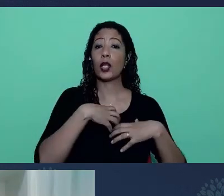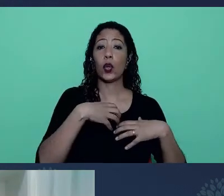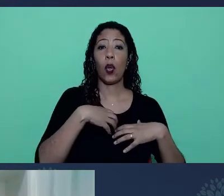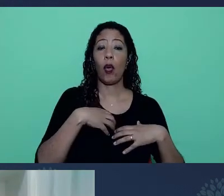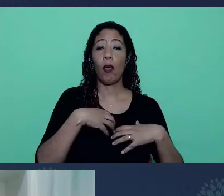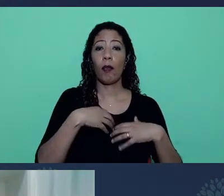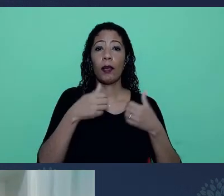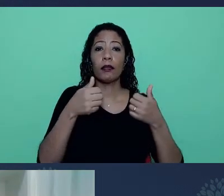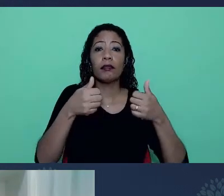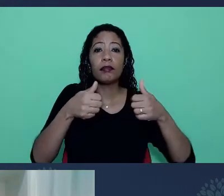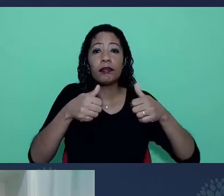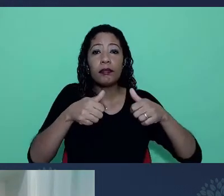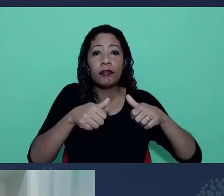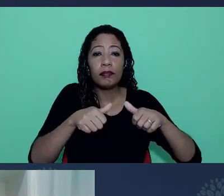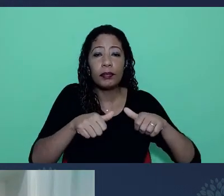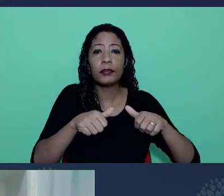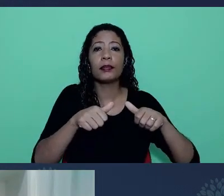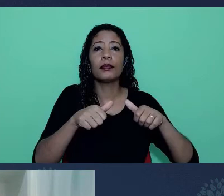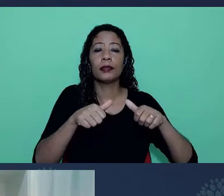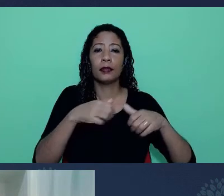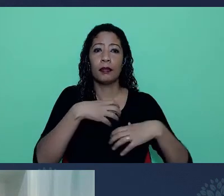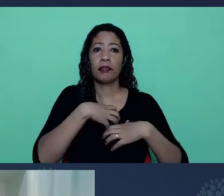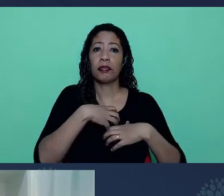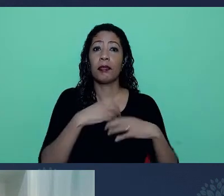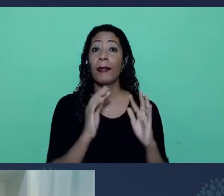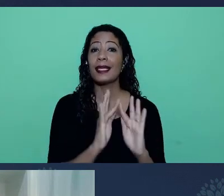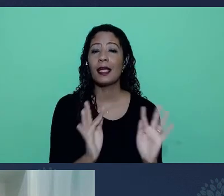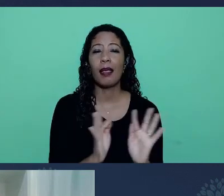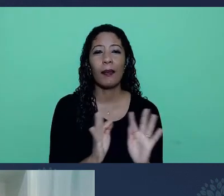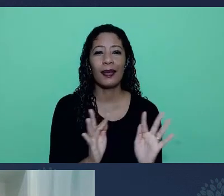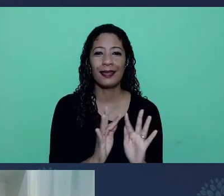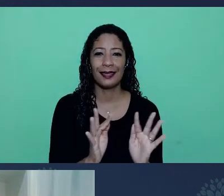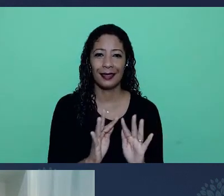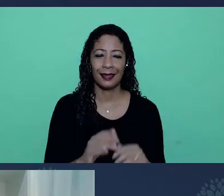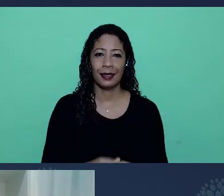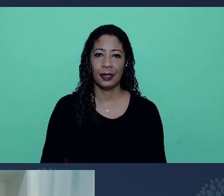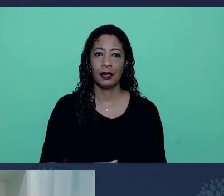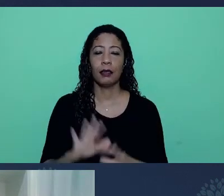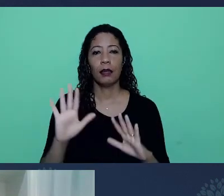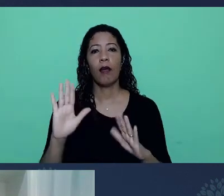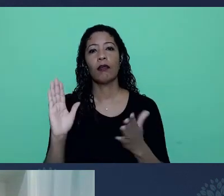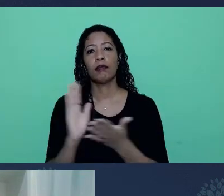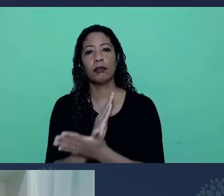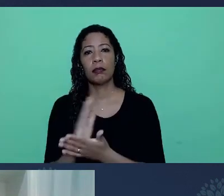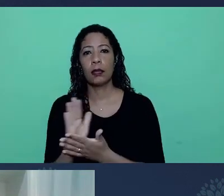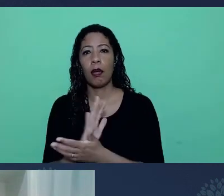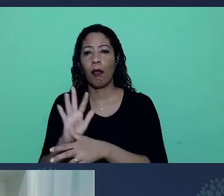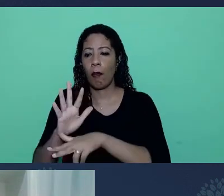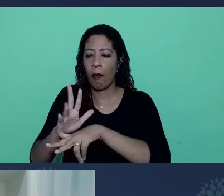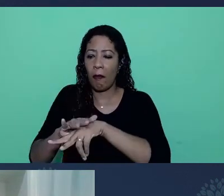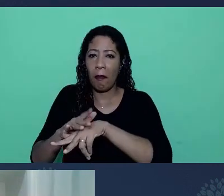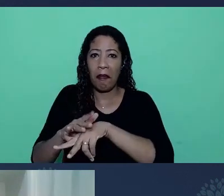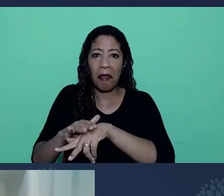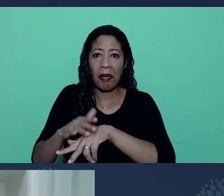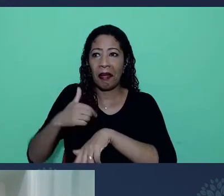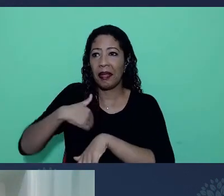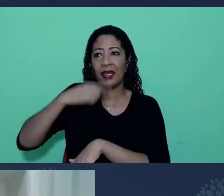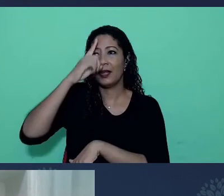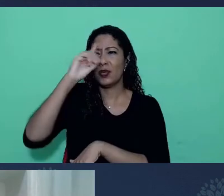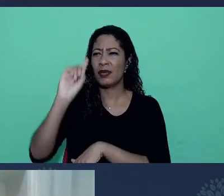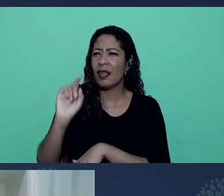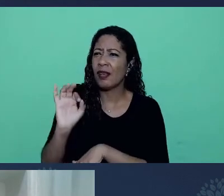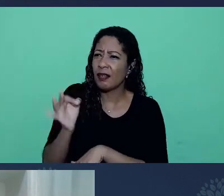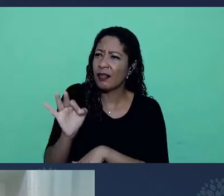controle adequado desses sintomas de tal monta que em alguns pacientes a gente sequer sabe que ele é asmático.